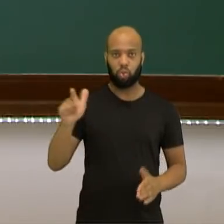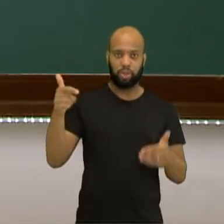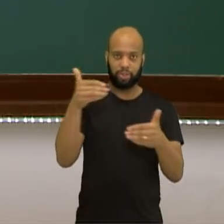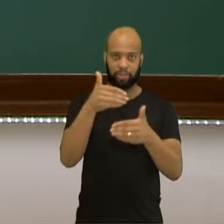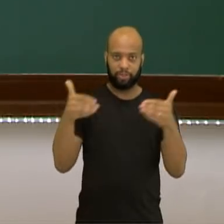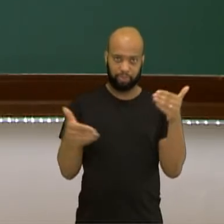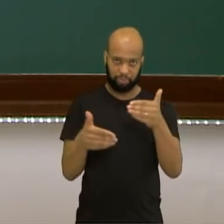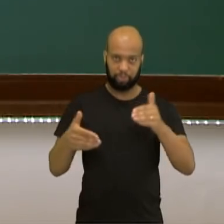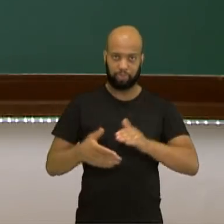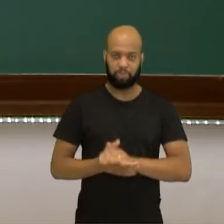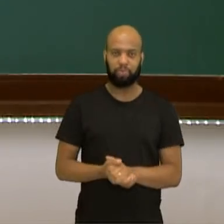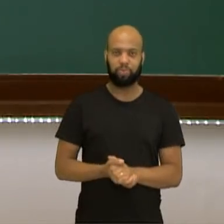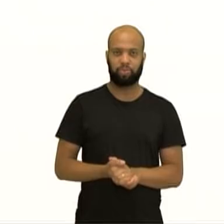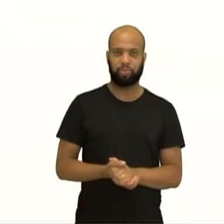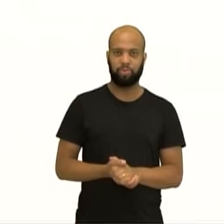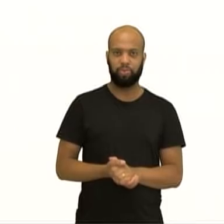slide?